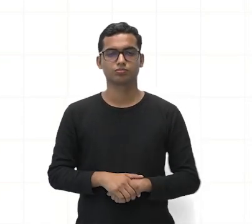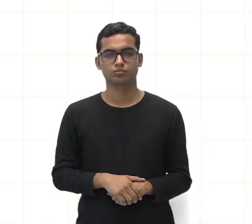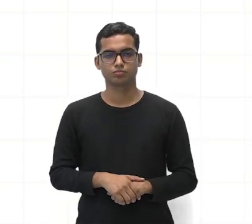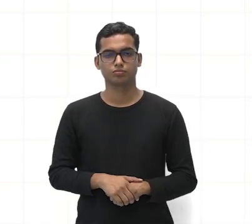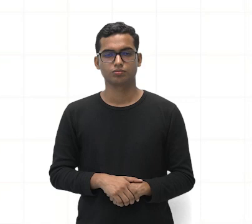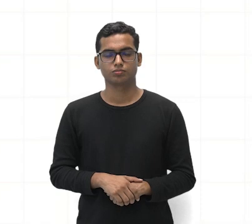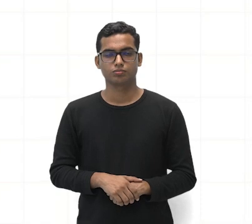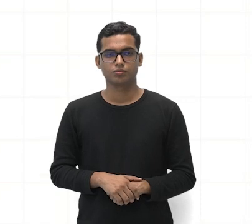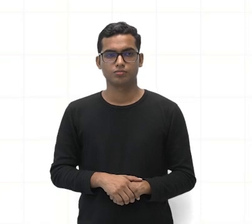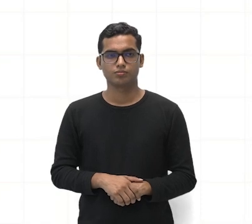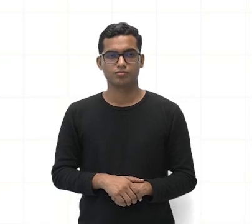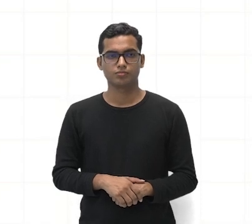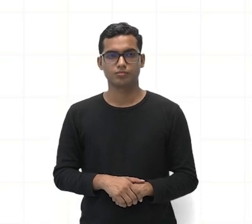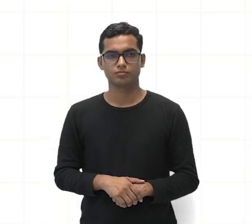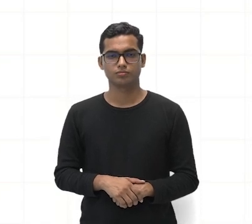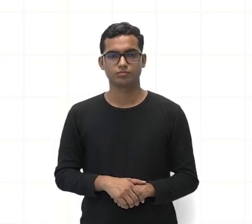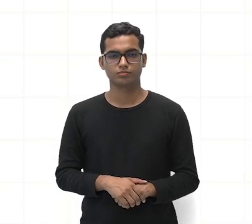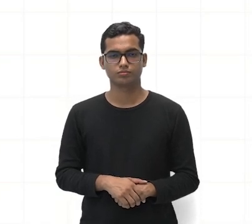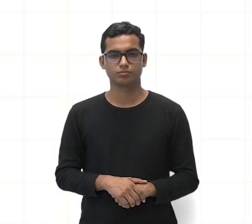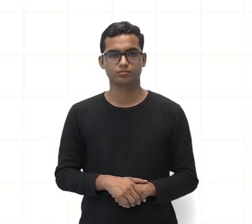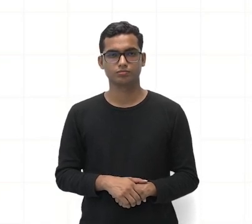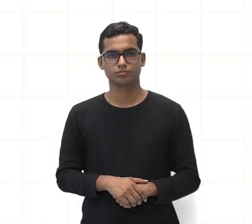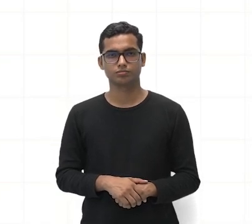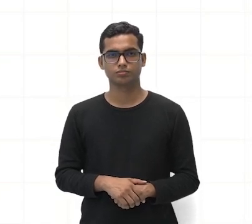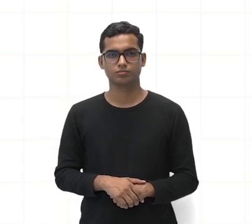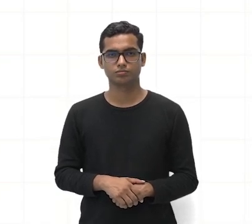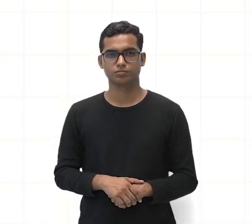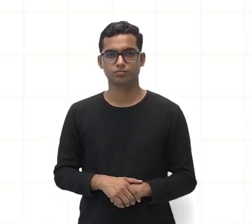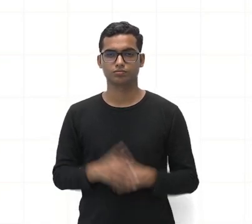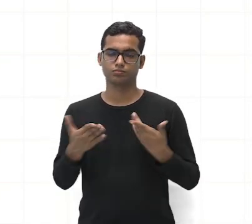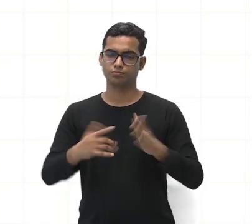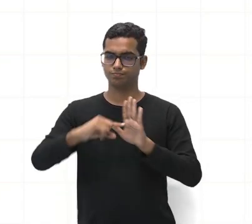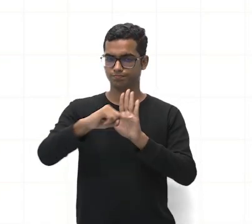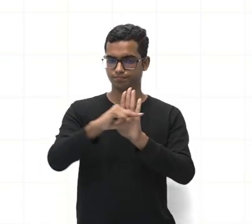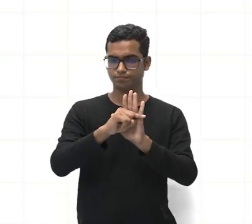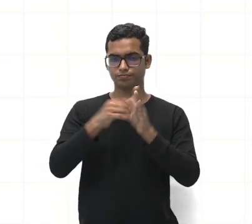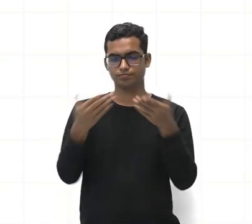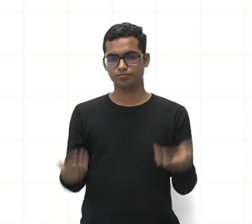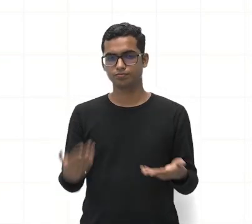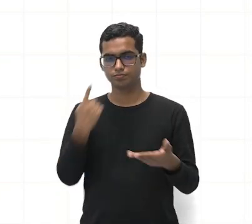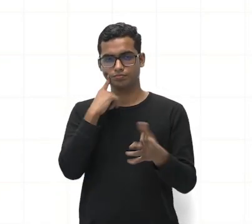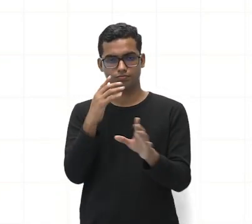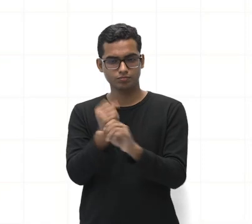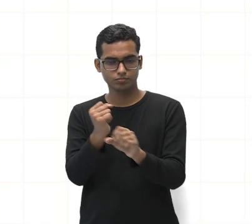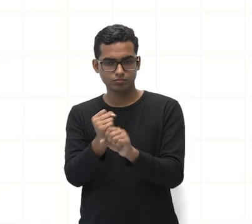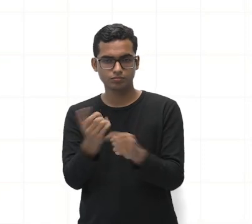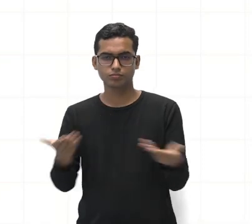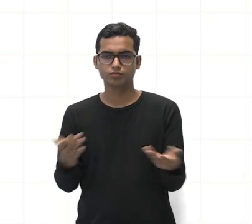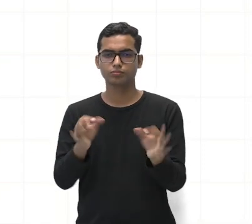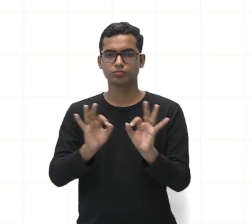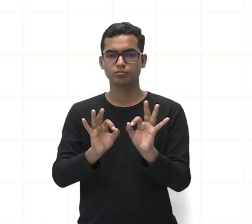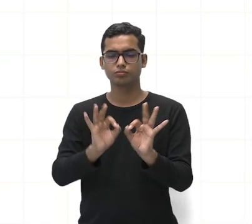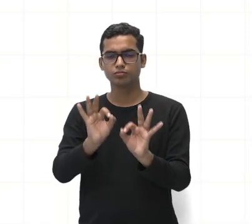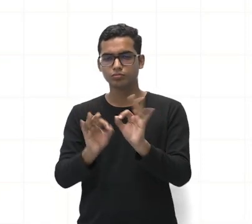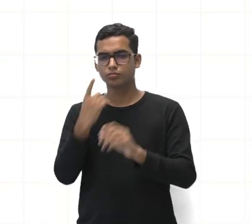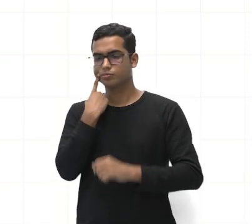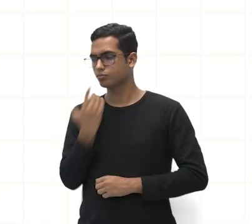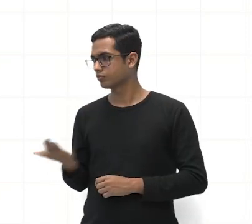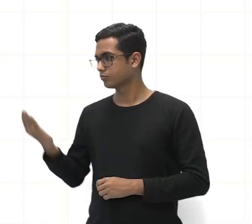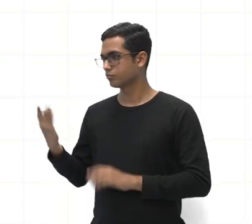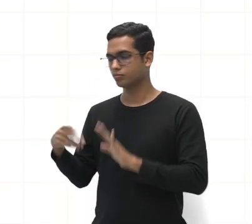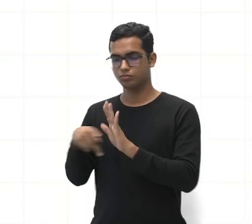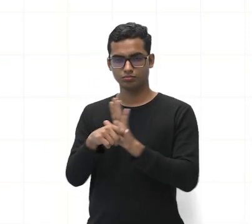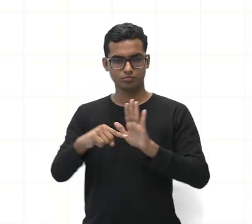isto, como a nossa questão fala que é diminuir, então, claro, nós sabemos que estamos diante de uma subtração.